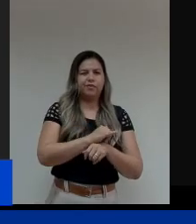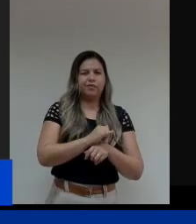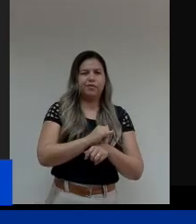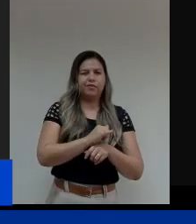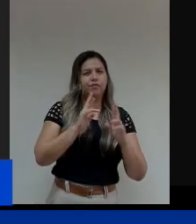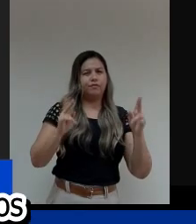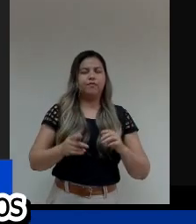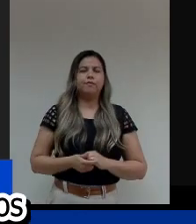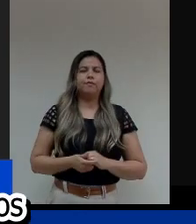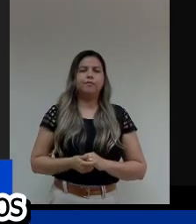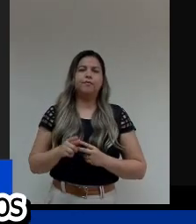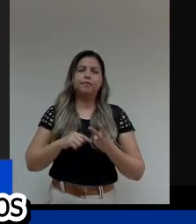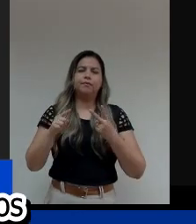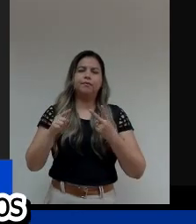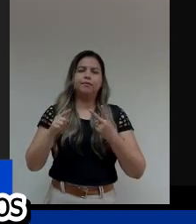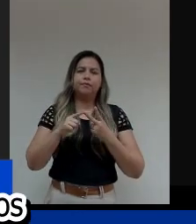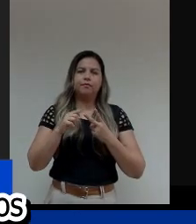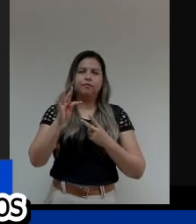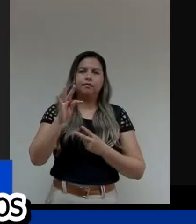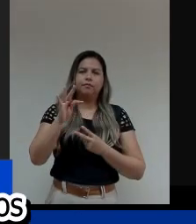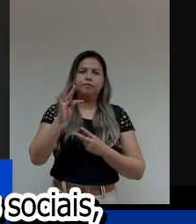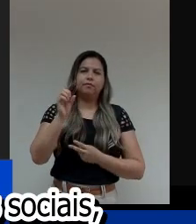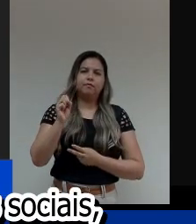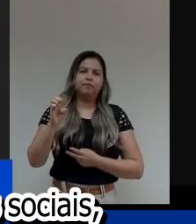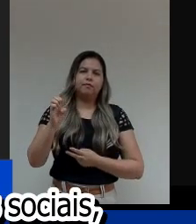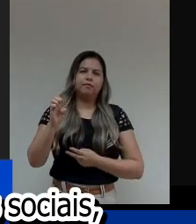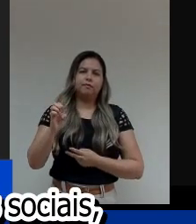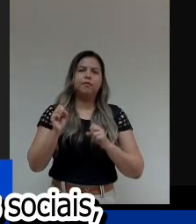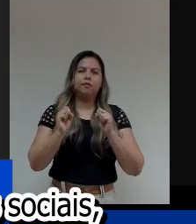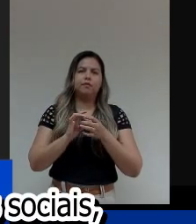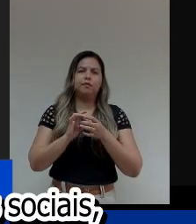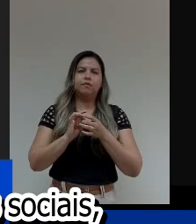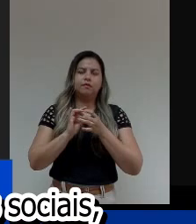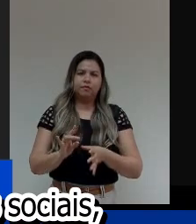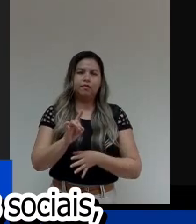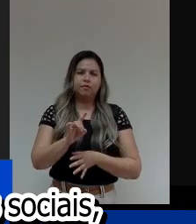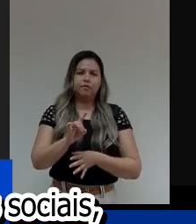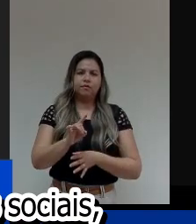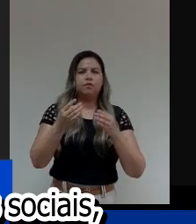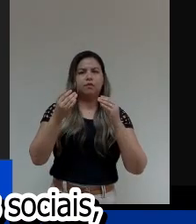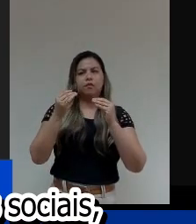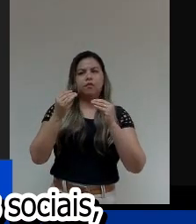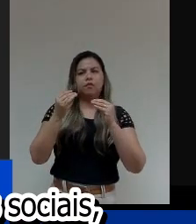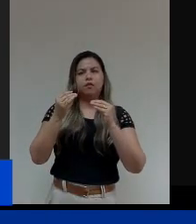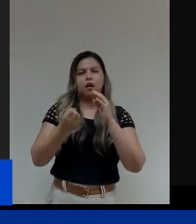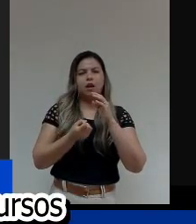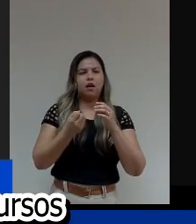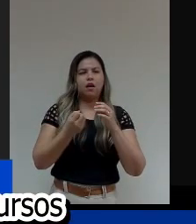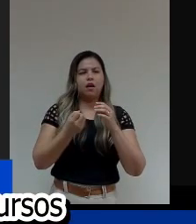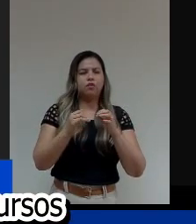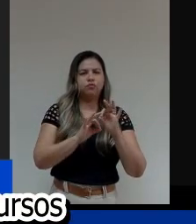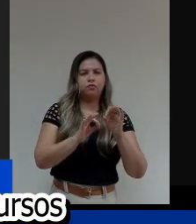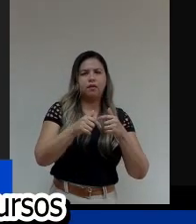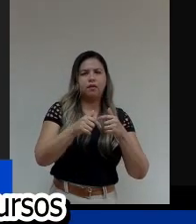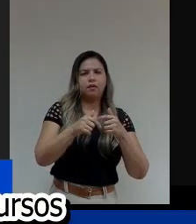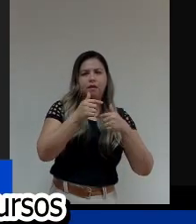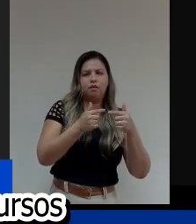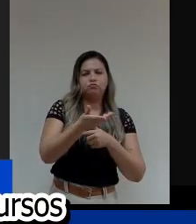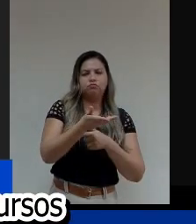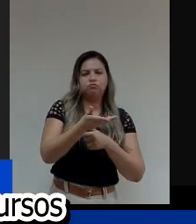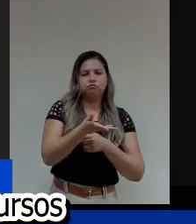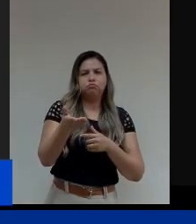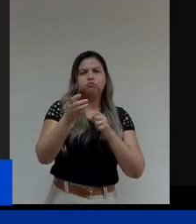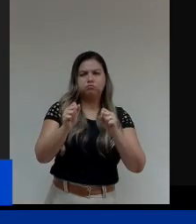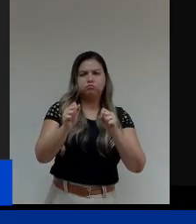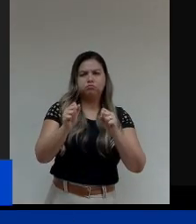autos. 2. O TSE entende que é permitido a candidatos e gestores divulgarem suas realizações em redes sociais, desde que não haja utilização